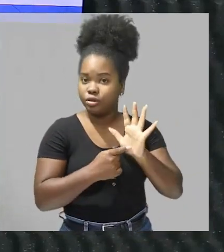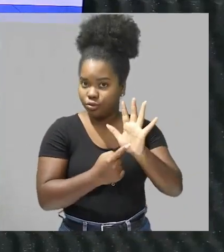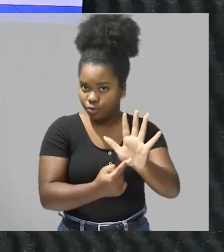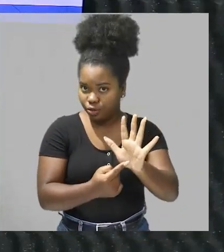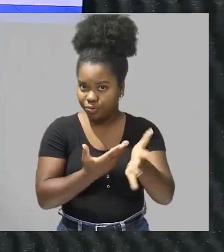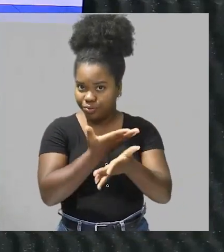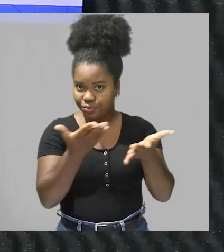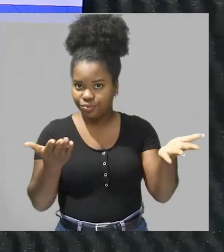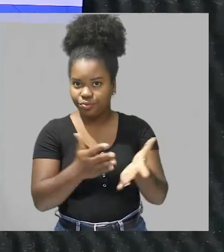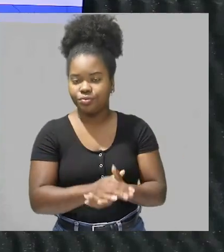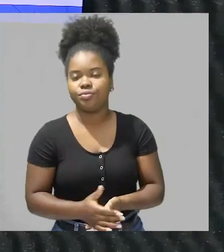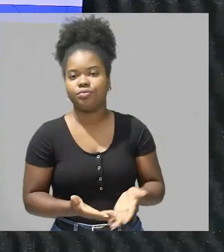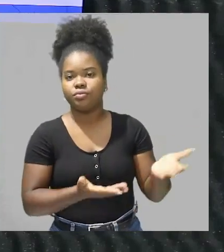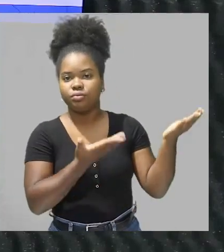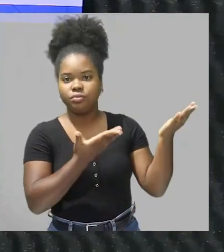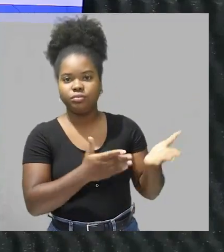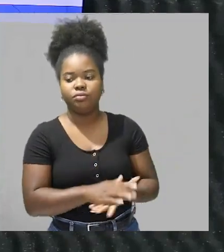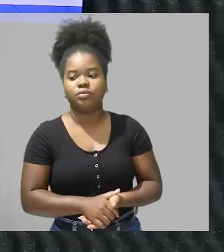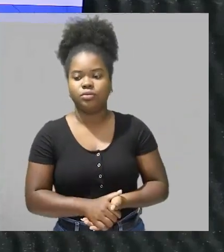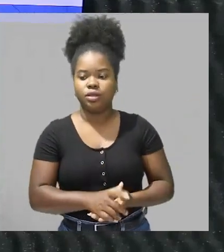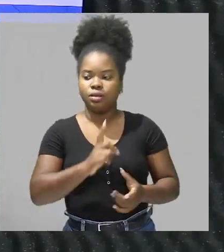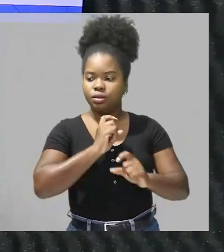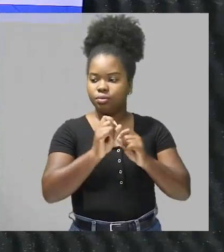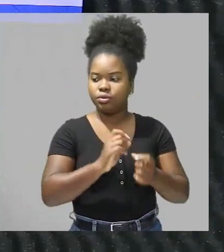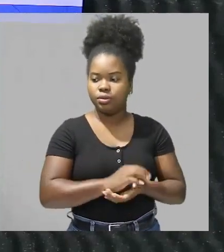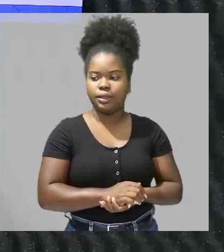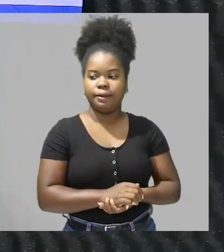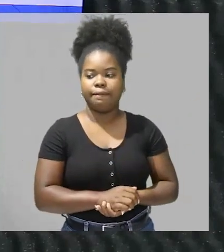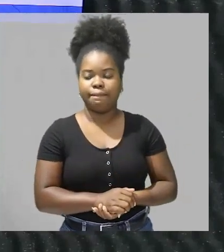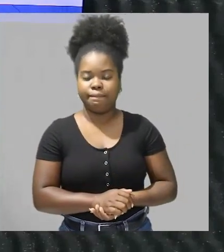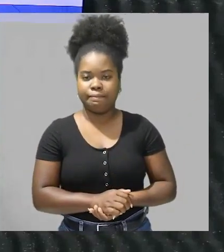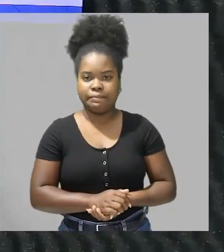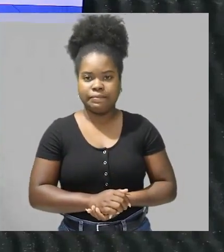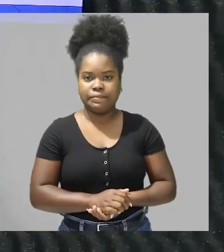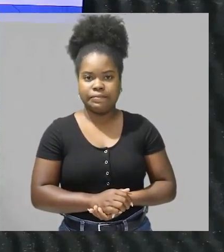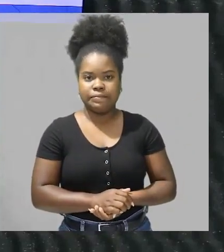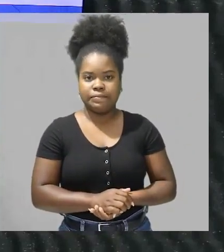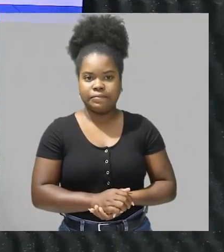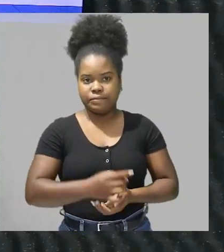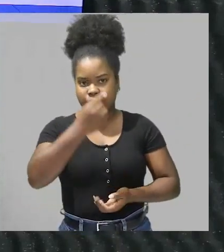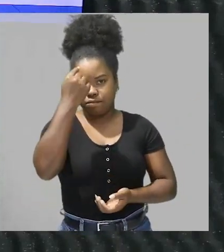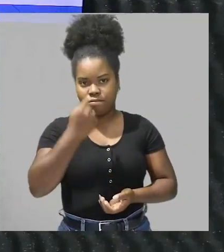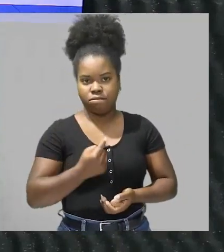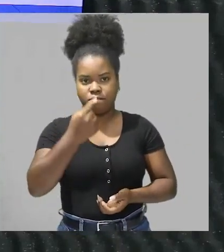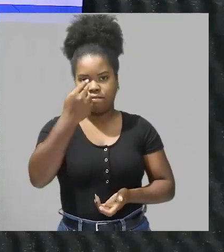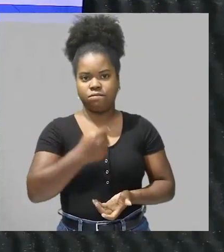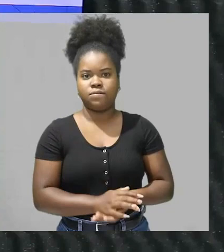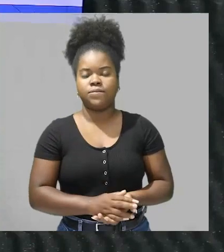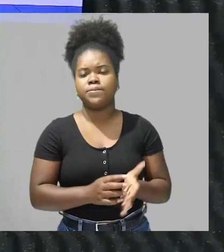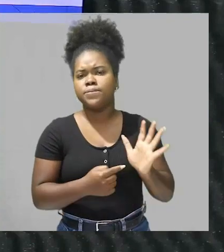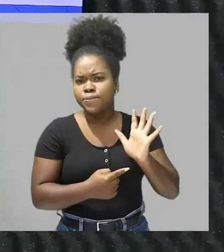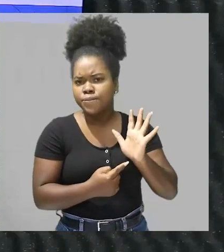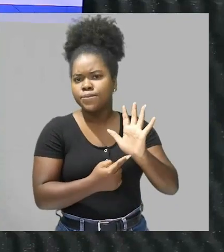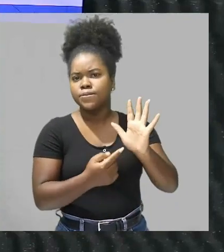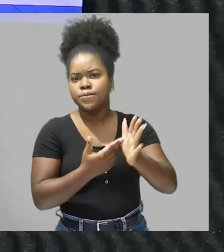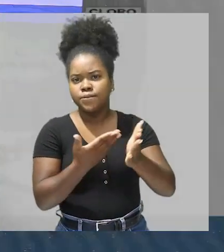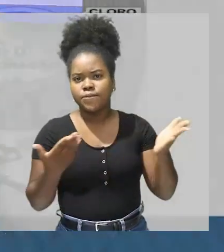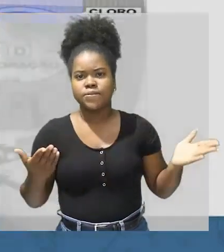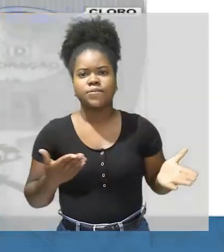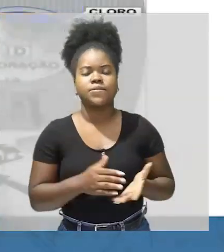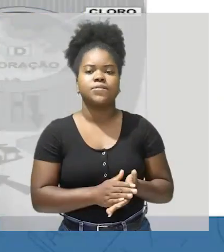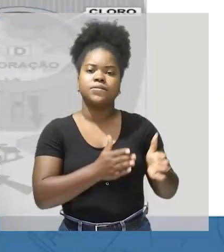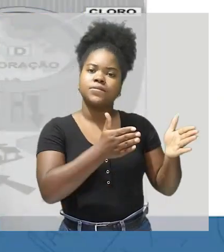seguir Tá ok então nós temos aqui ó é essa figura que vai estar é mostrando